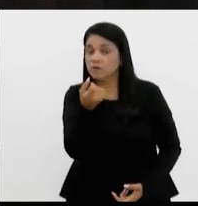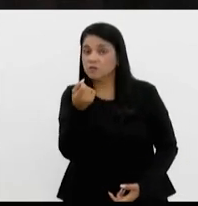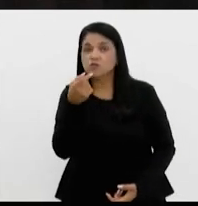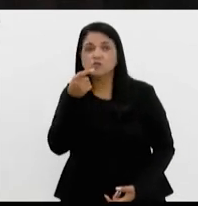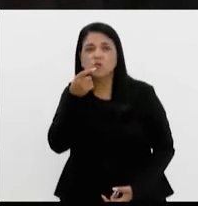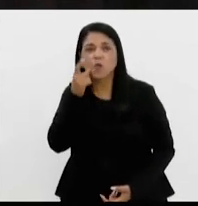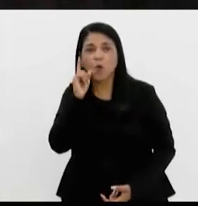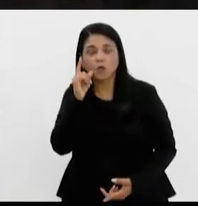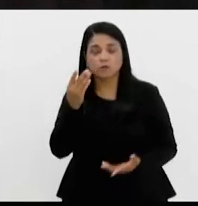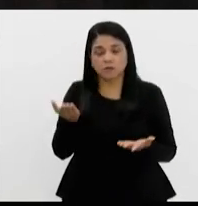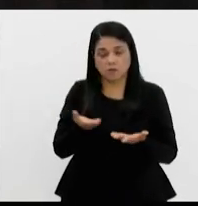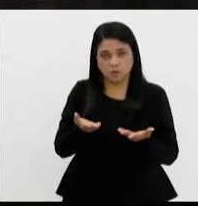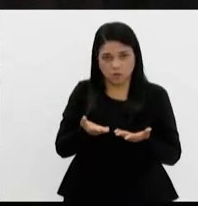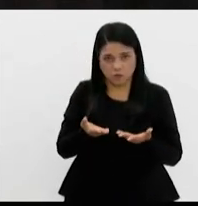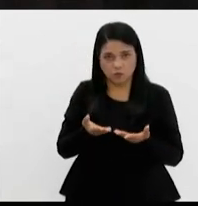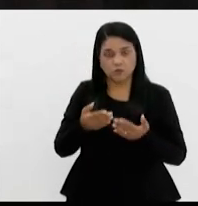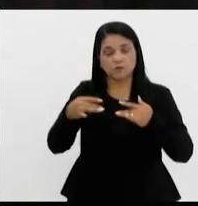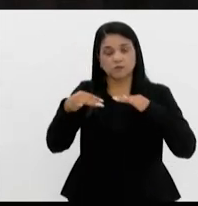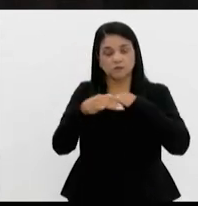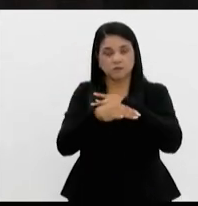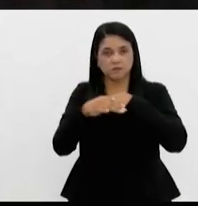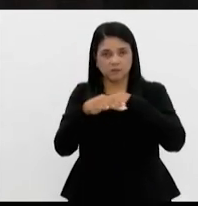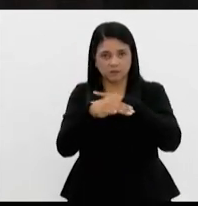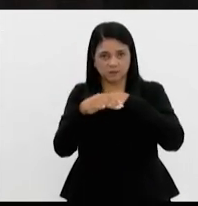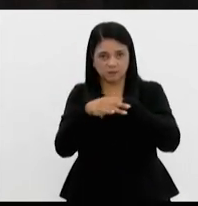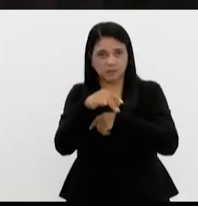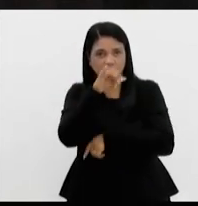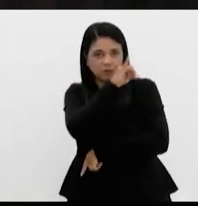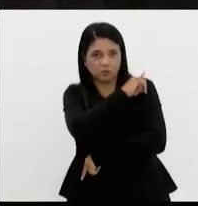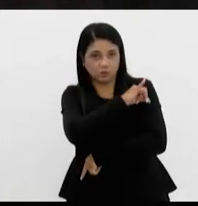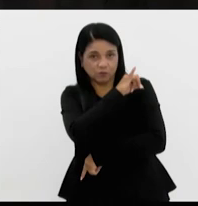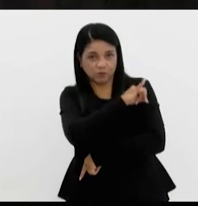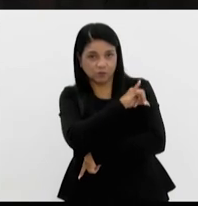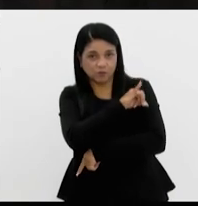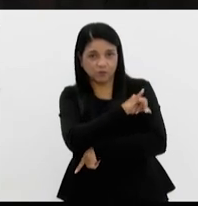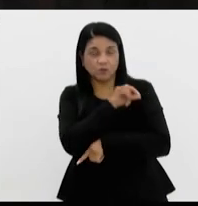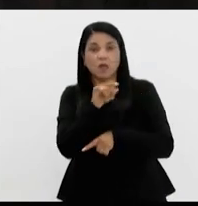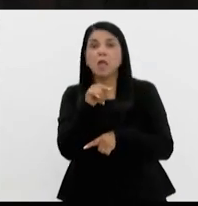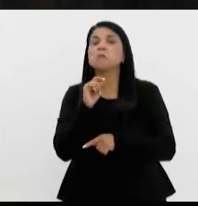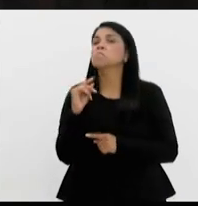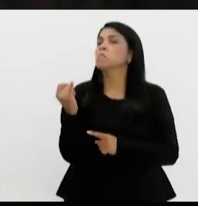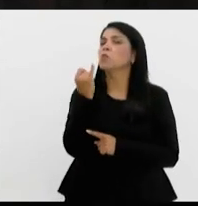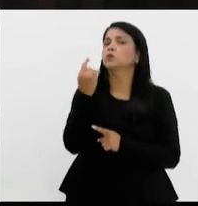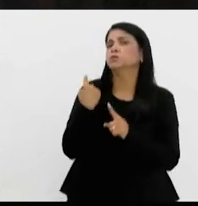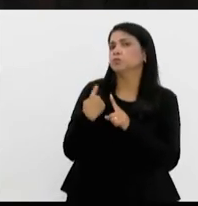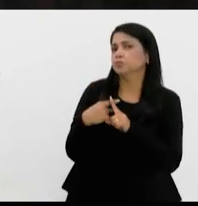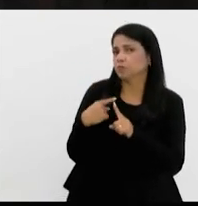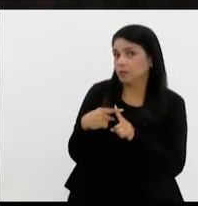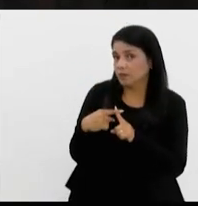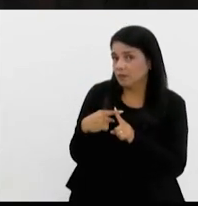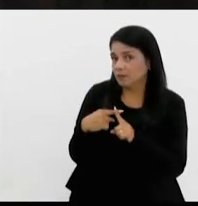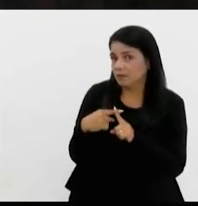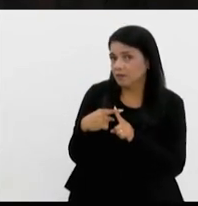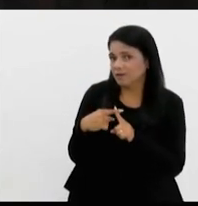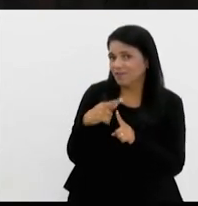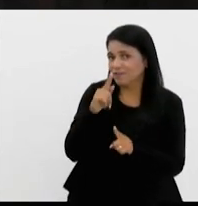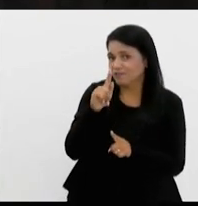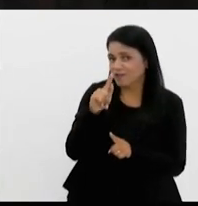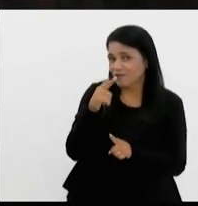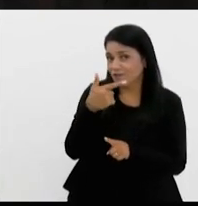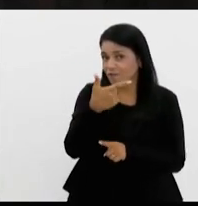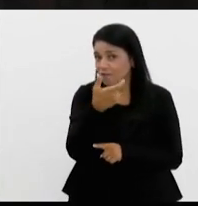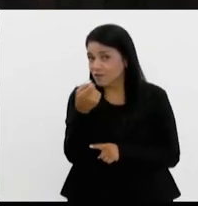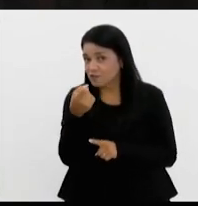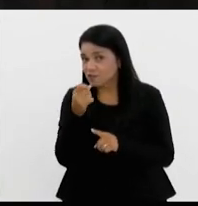no dia de hoje, aqui na cidade do Rio de Janeiro. E por que que isto é importante? É importante porque o mundo